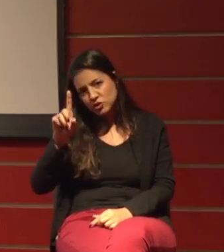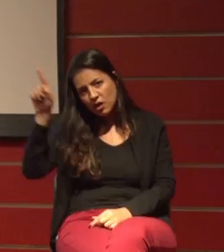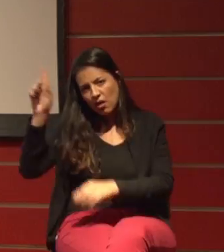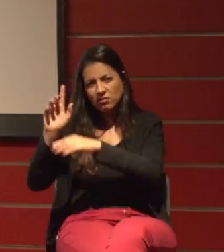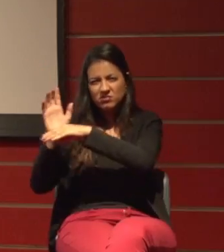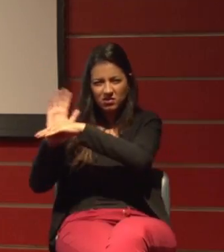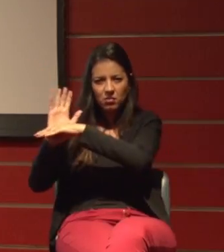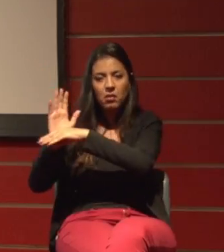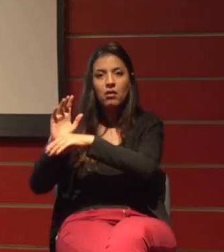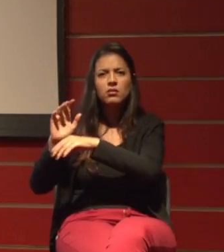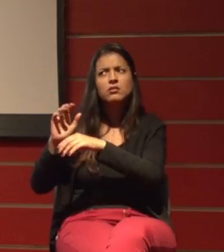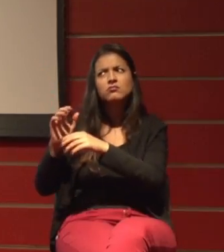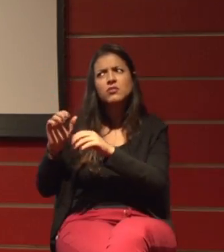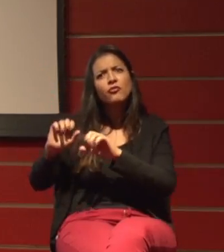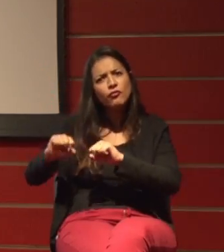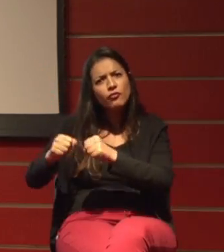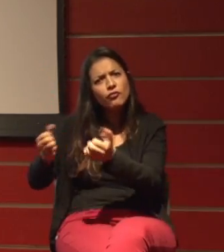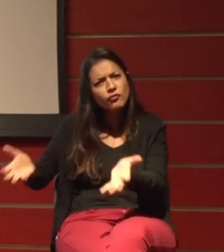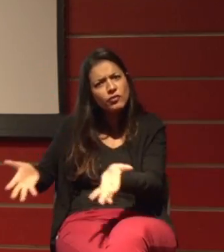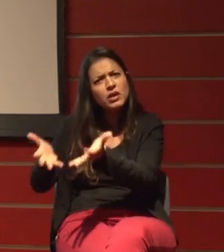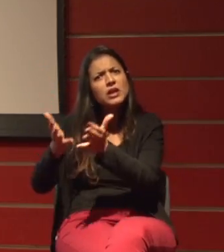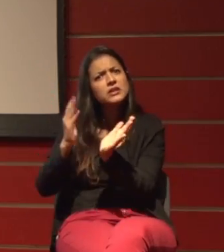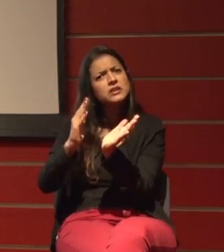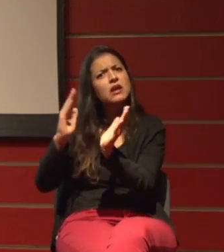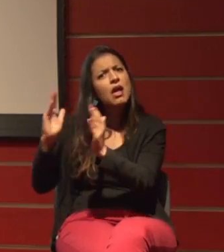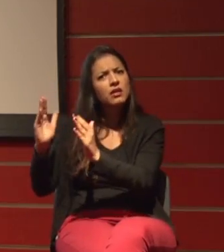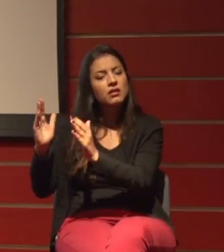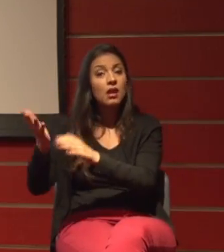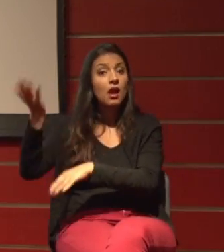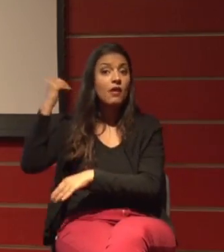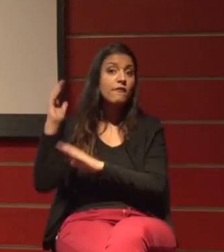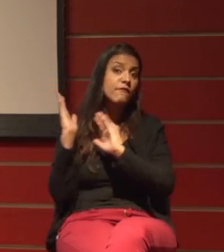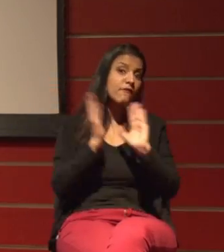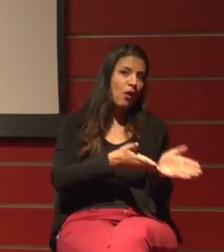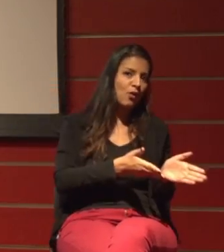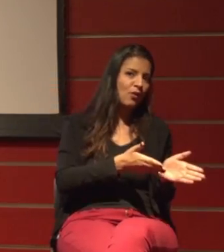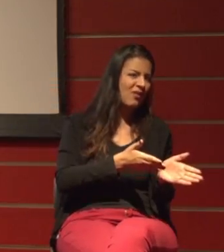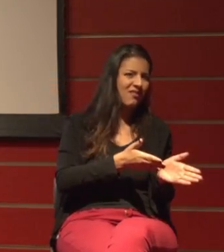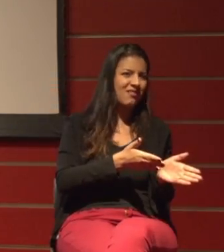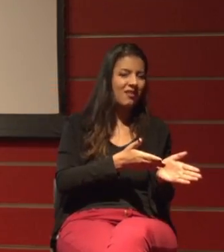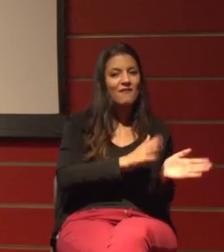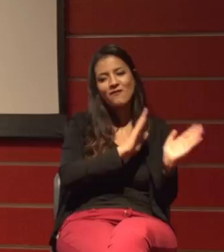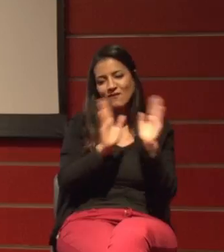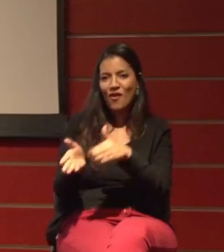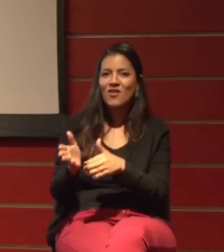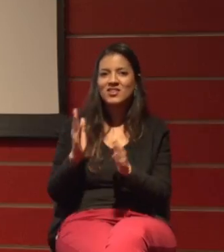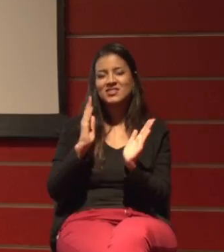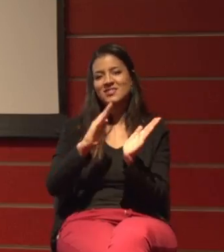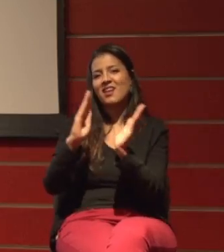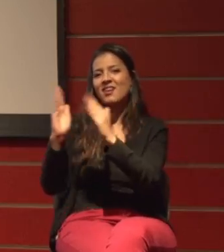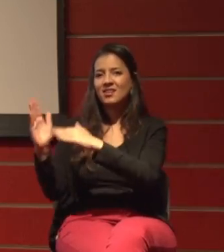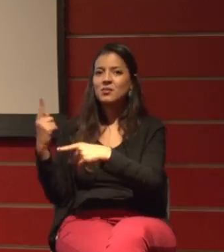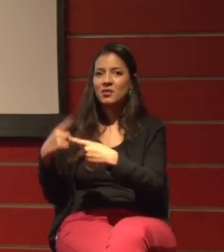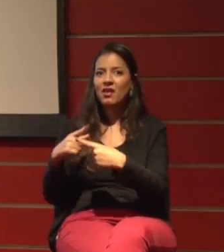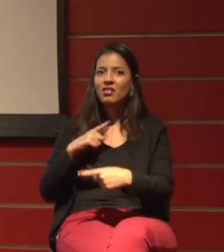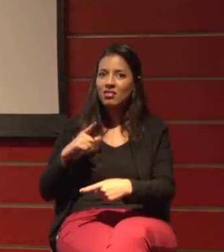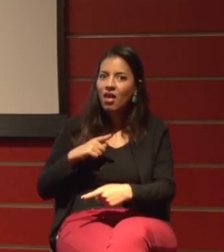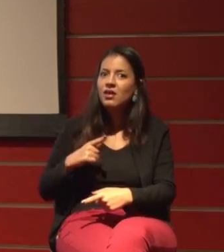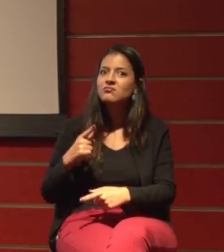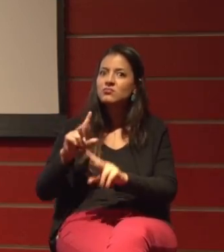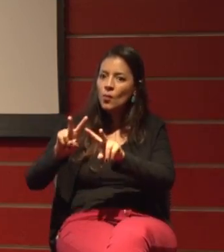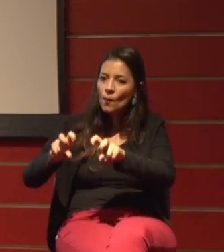estão mudando a gente pode ver que eles estão mudando um pouco o foco porque o o investimento ou o retorno que a série tem